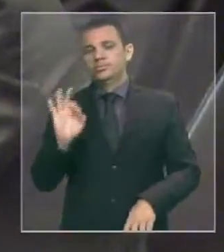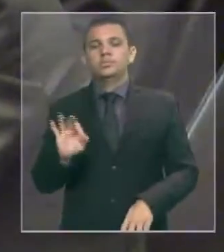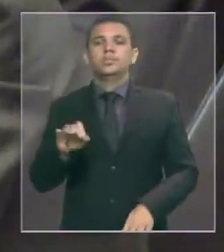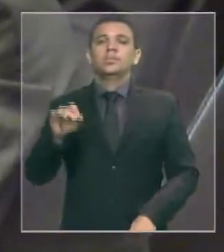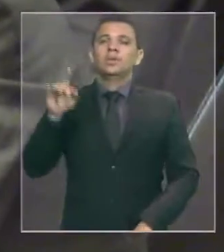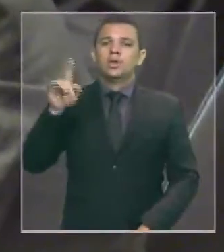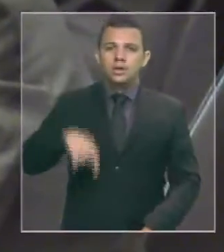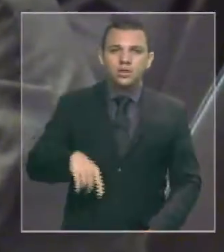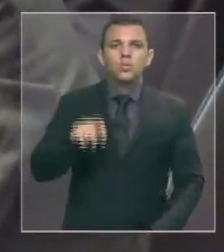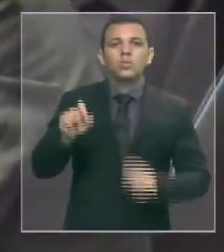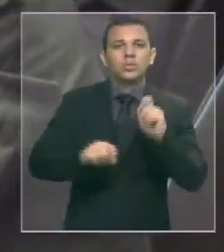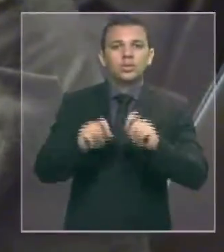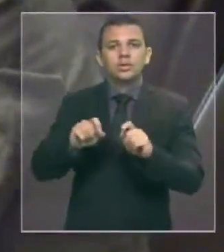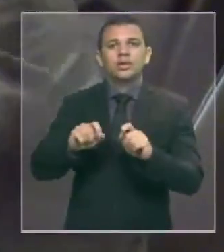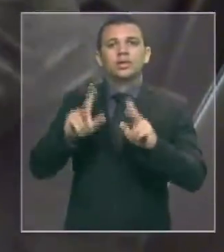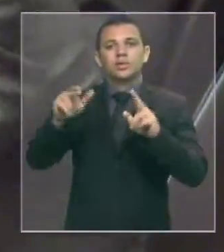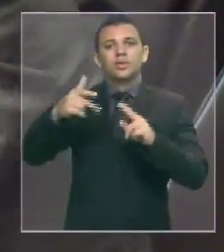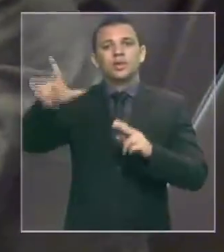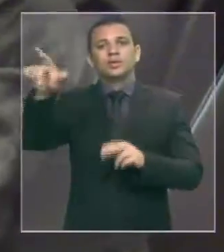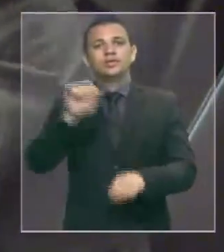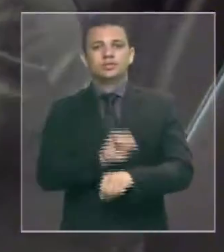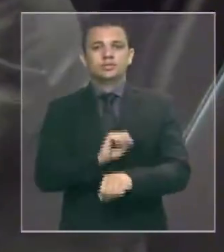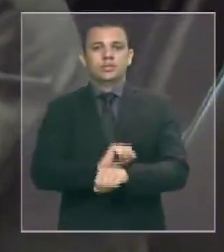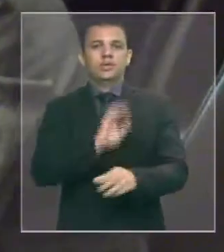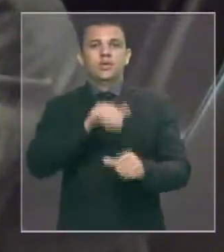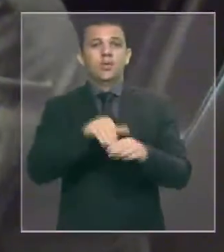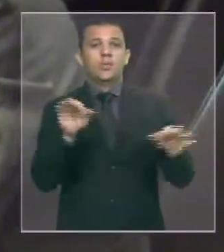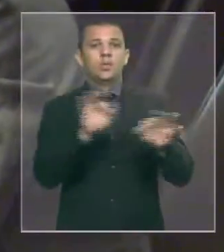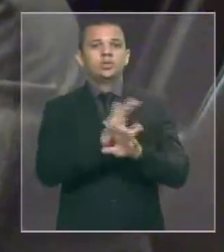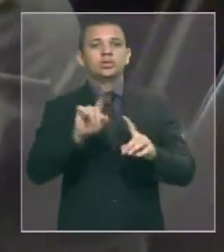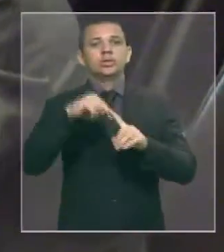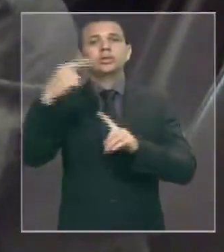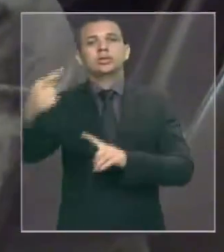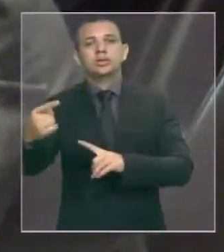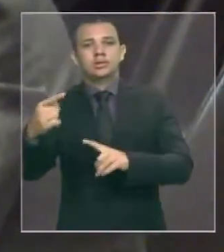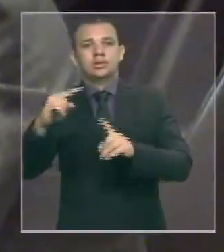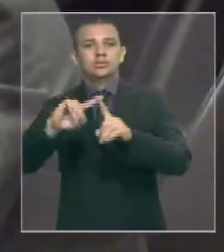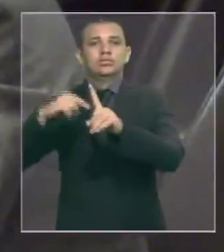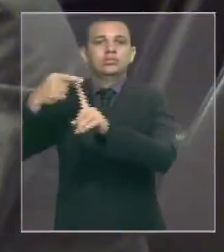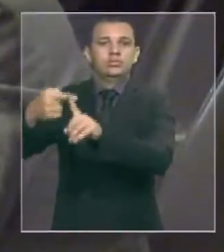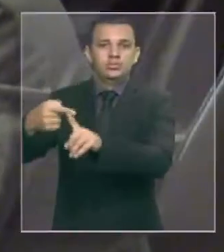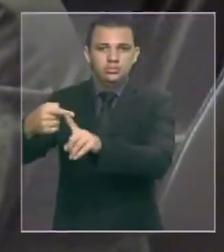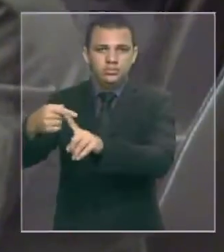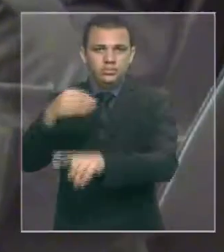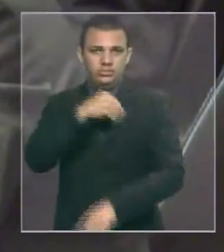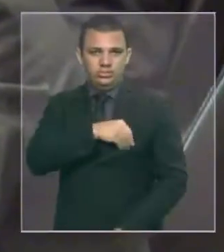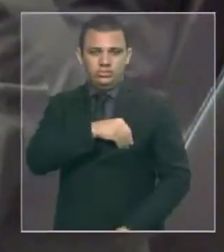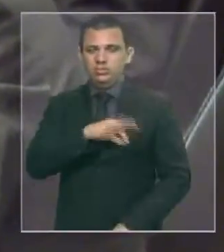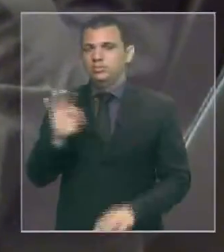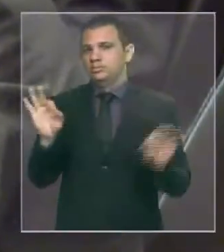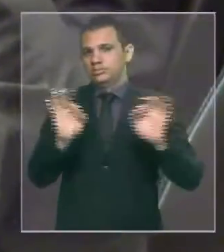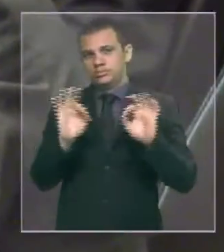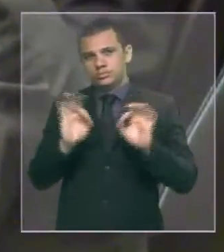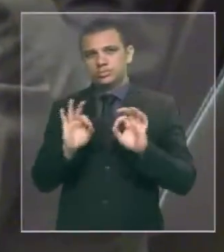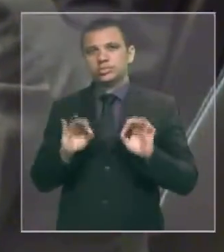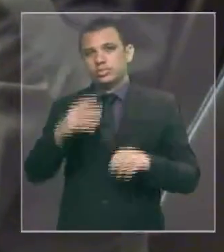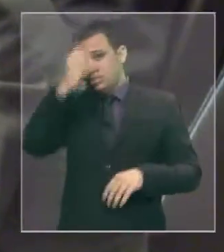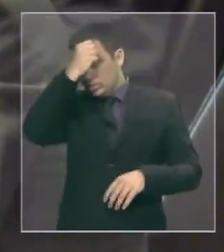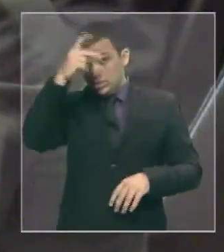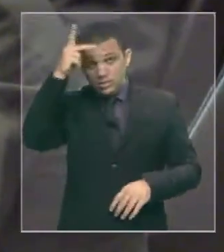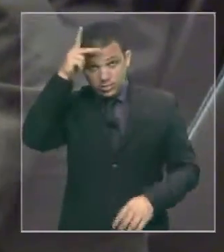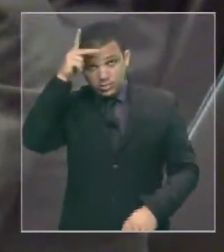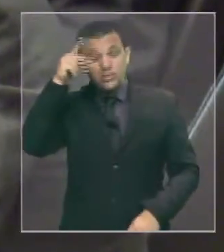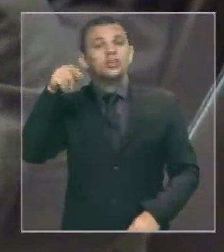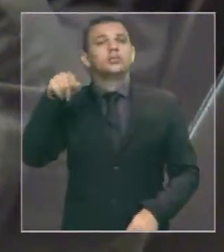foi corajoso, o prefeito é humilde, reconhece as suas limitações, mas cumpre com os seus deveres. O resto